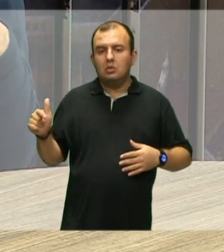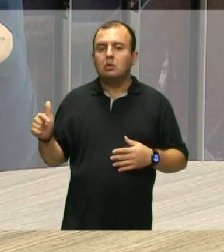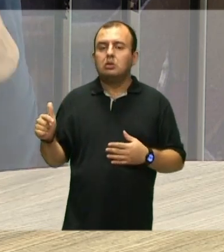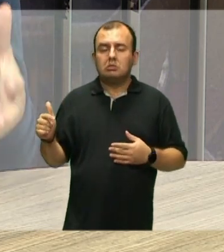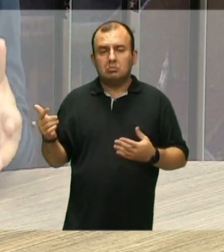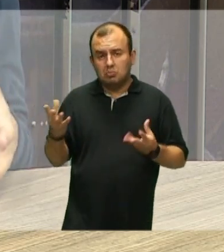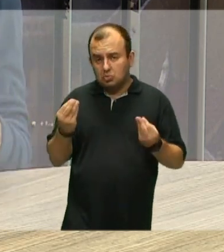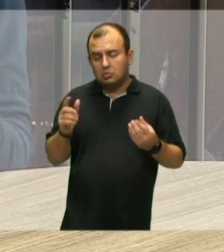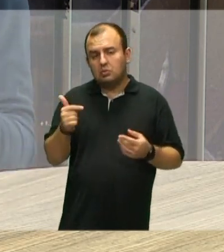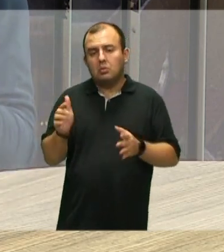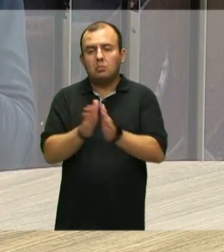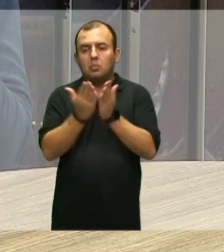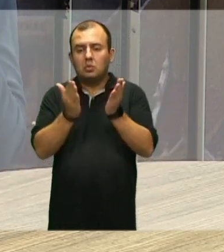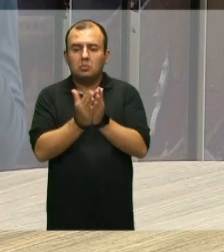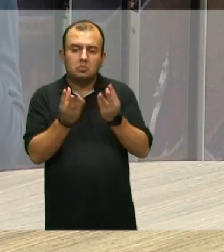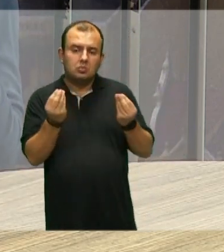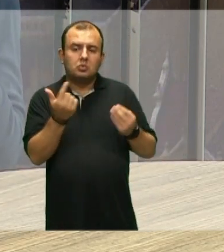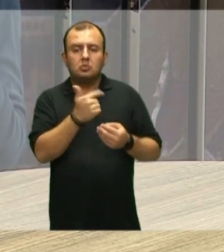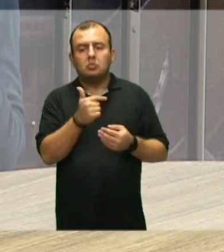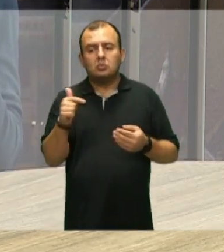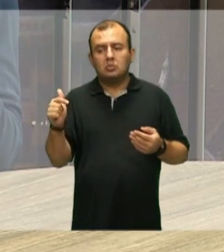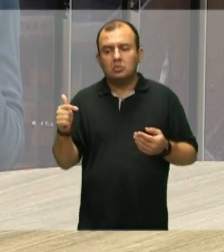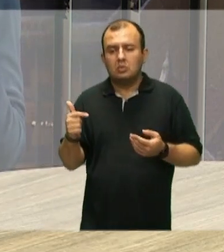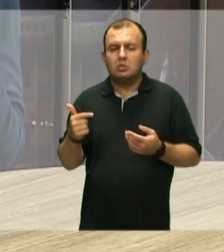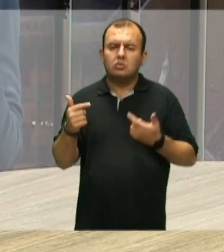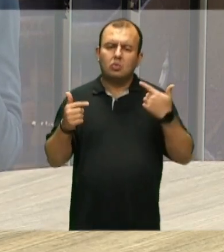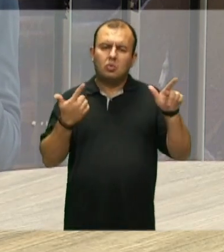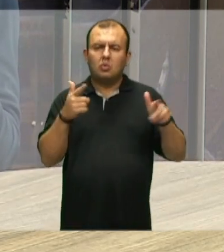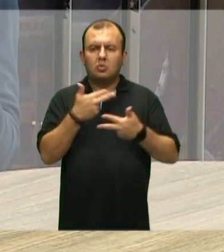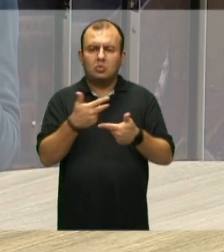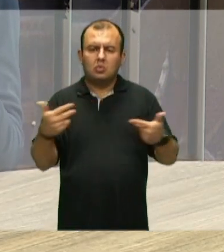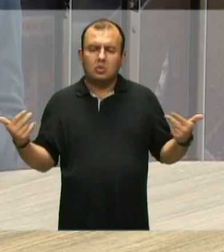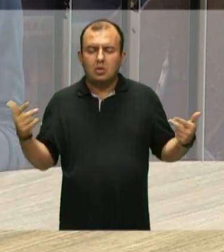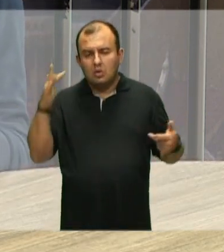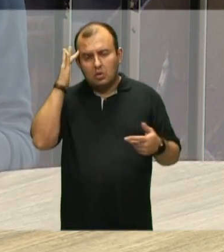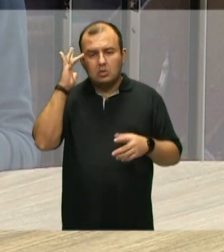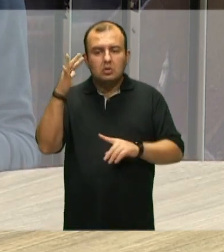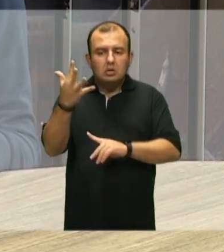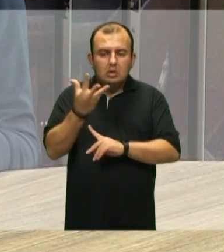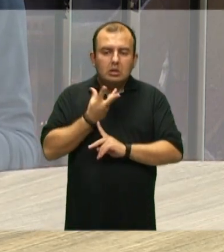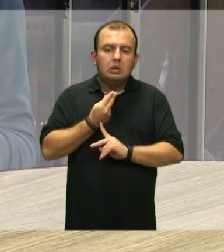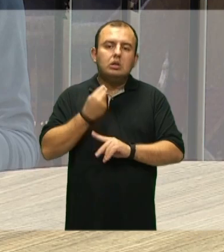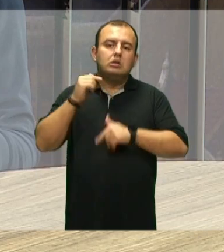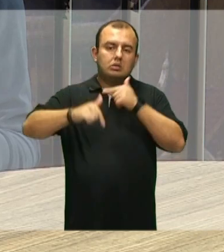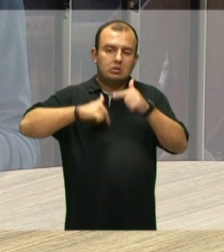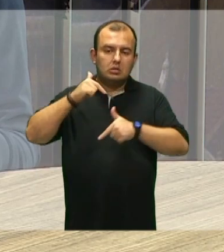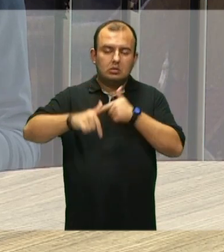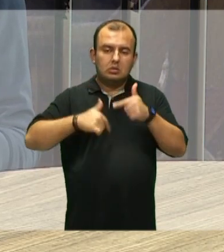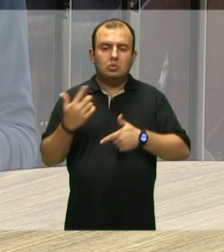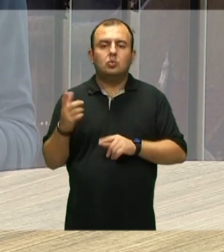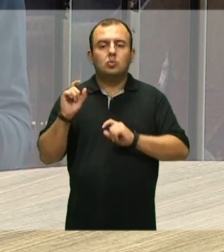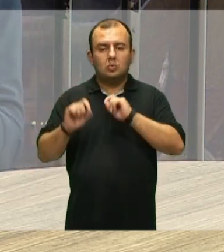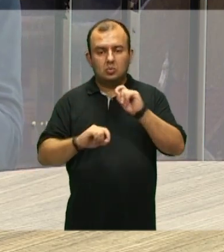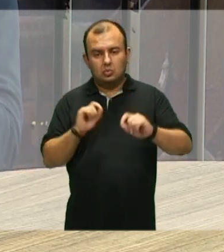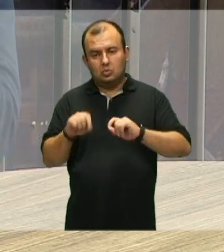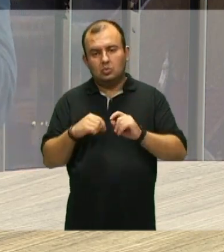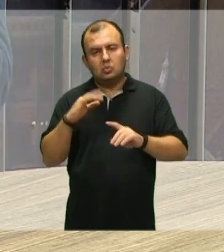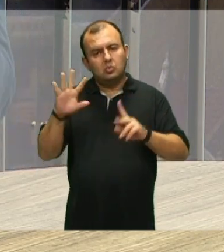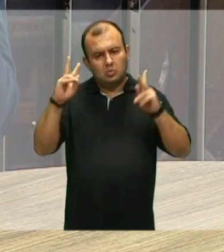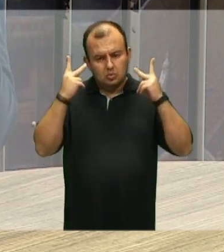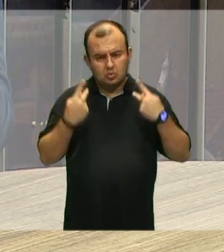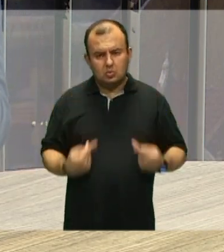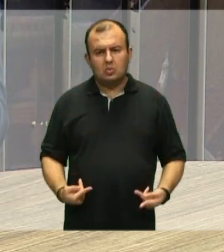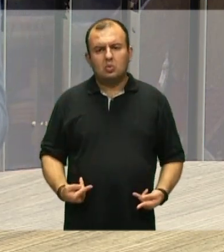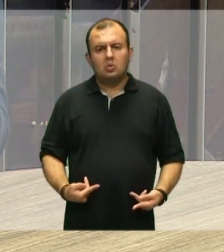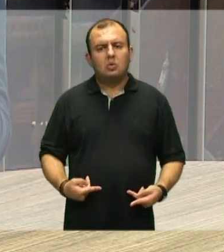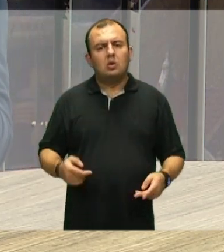não tivesse tanta pobreza, talvez a gente não tivesse outras coisas que eu acho que a arte, ela atua um pouco nesse lugar de seres humanos, não que por si